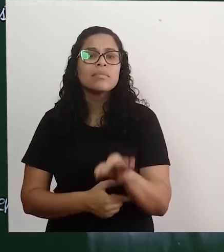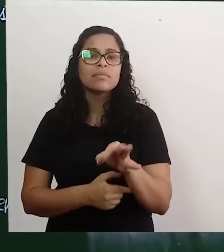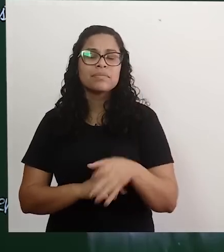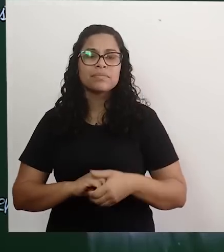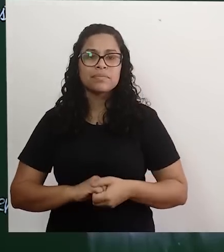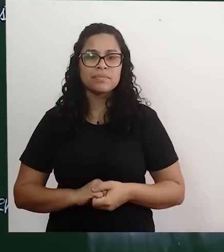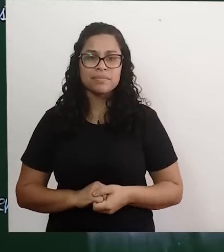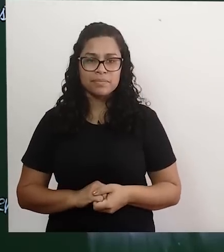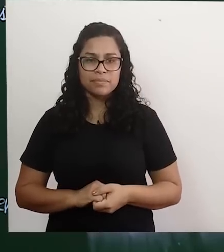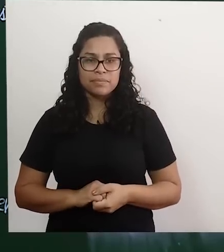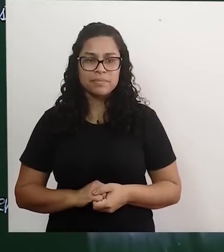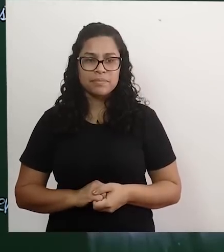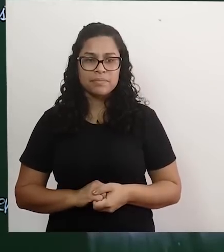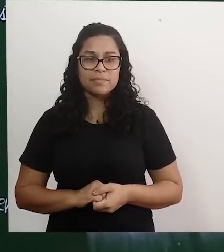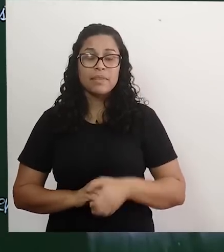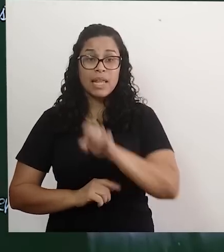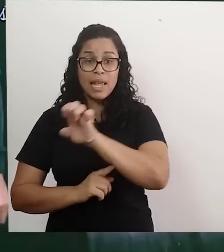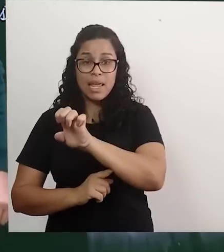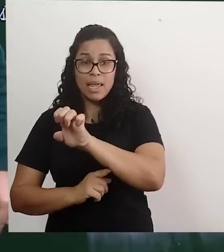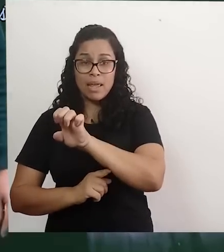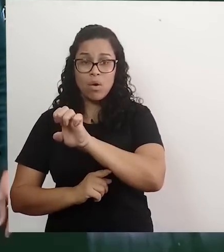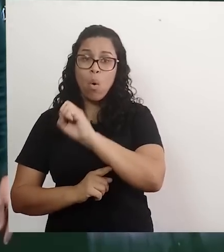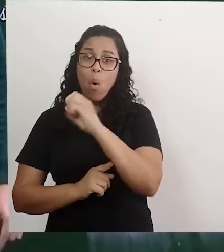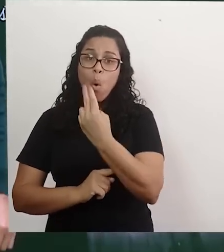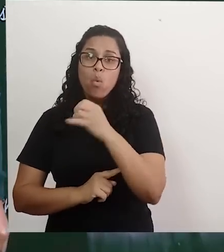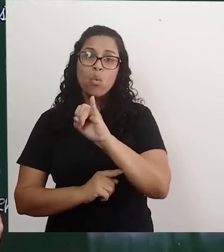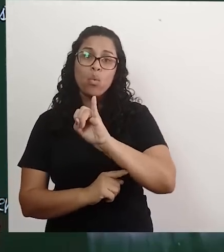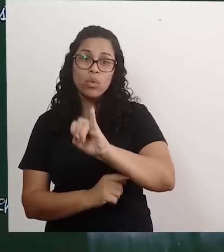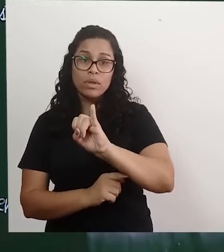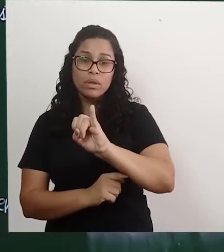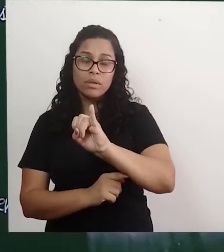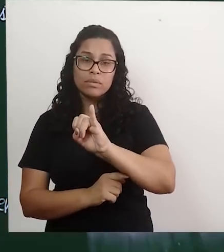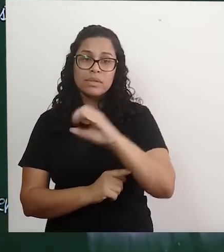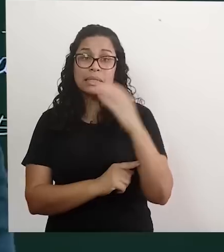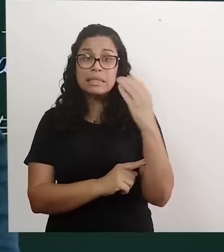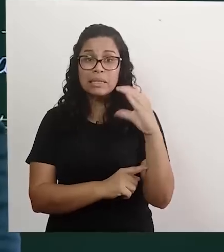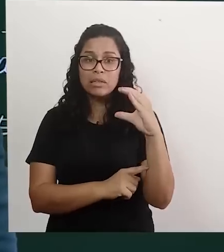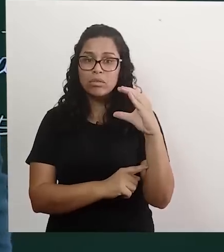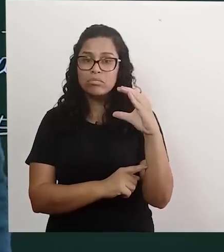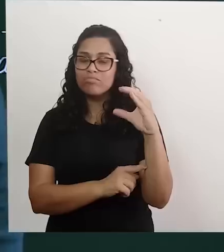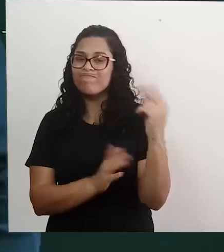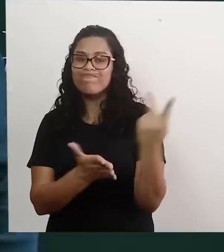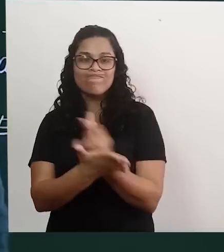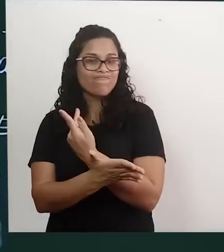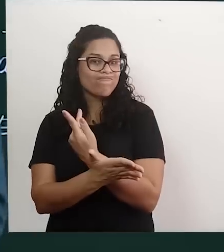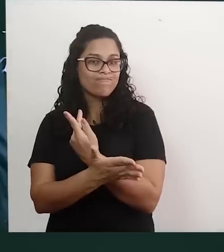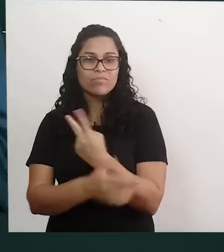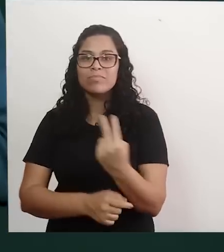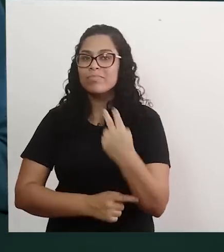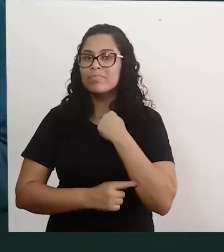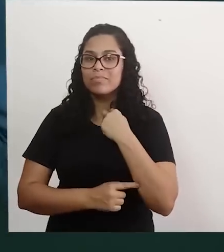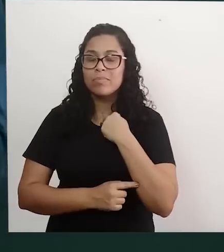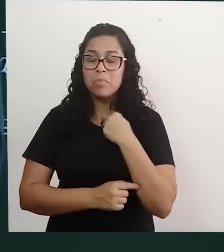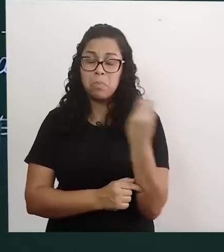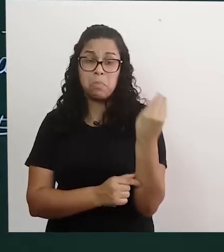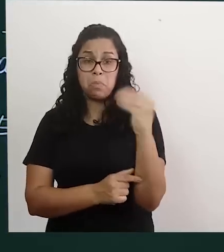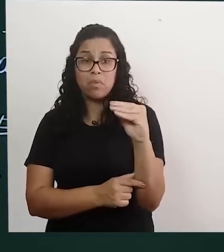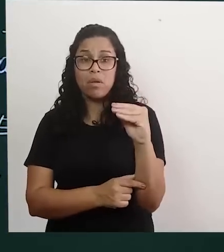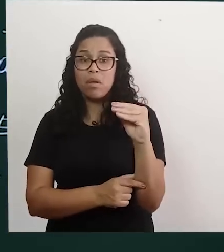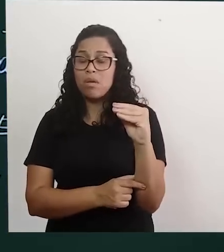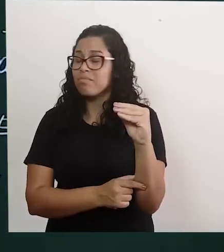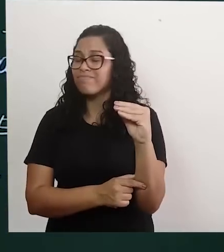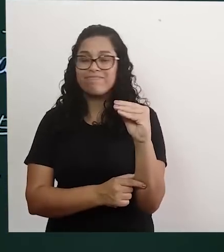tópico da língua, quando você tem o E e o I logo após o C cedilha, tem muita gente que confunde e acaba colocando com esse C com cedilha.